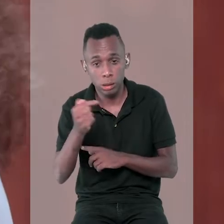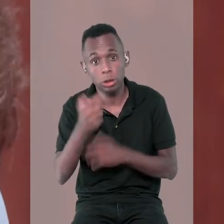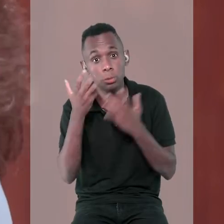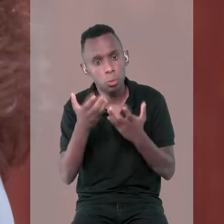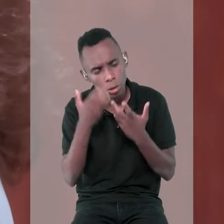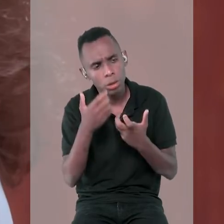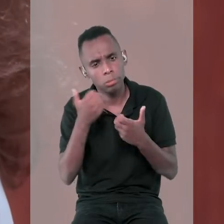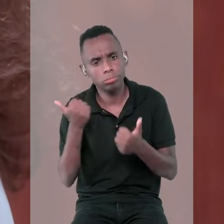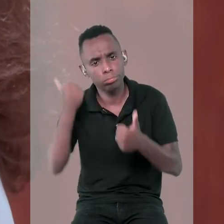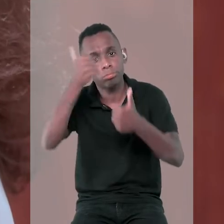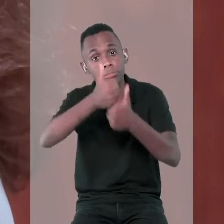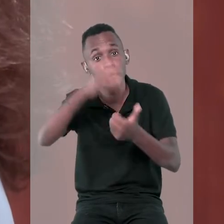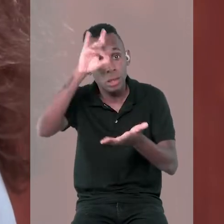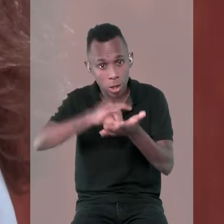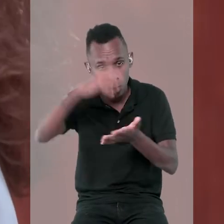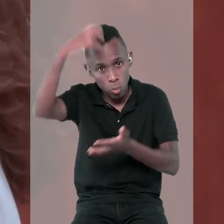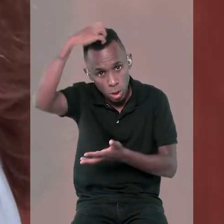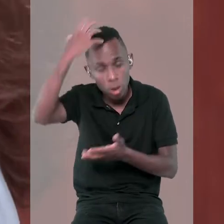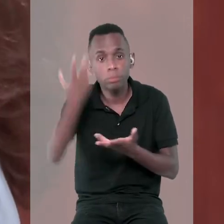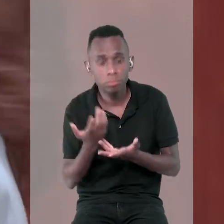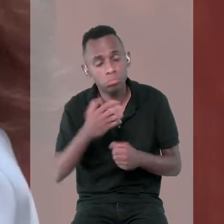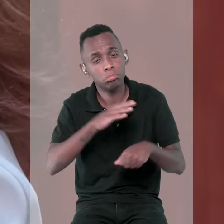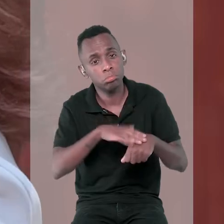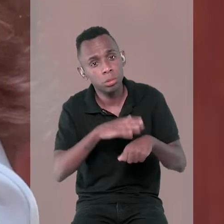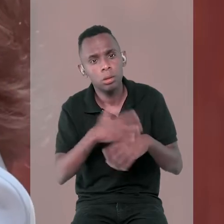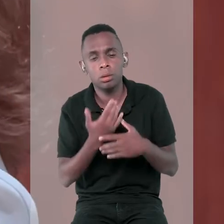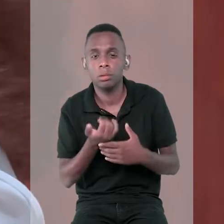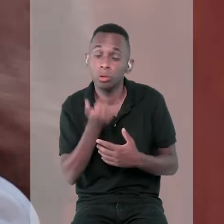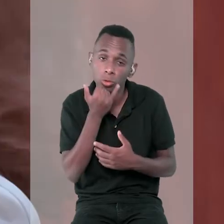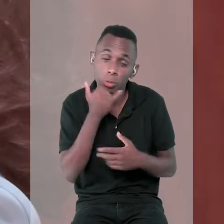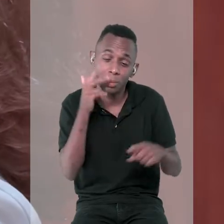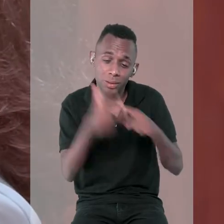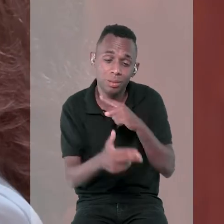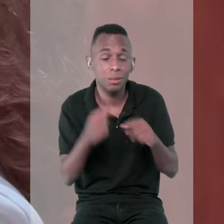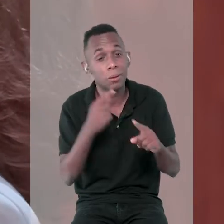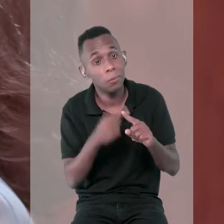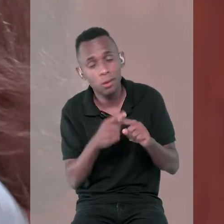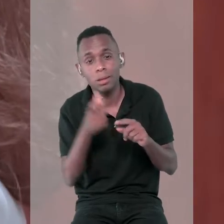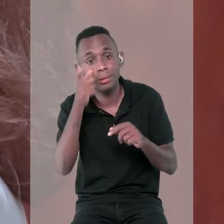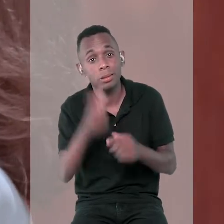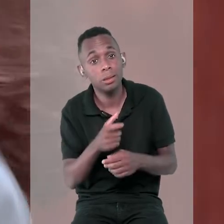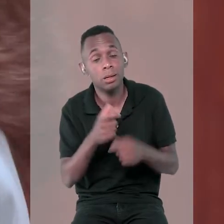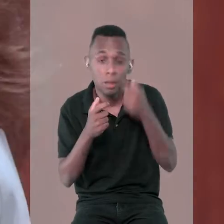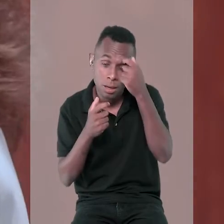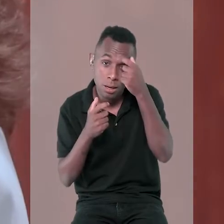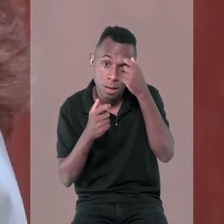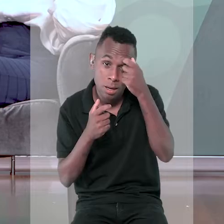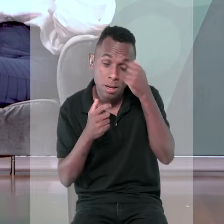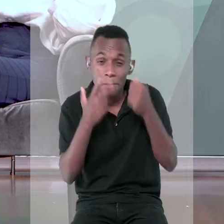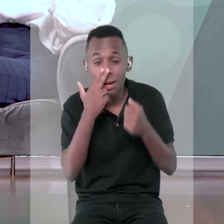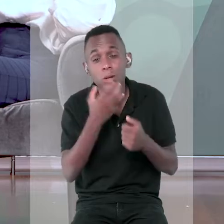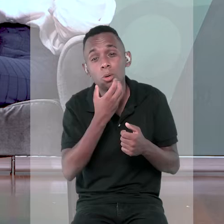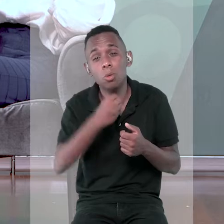se apossasse para valer do trono, e ele, desculpa estar interrompendo, mas eu achei isso muito interessante, ele parece que era meio